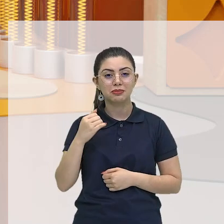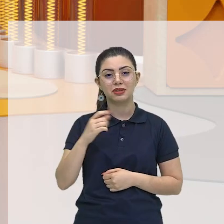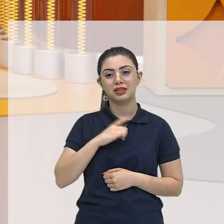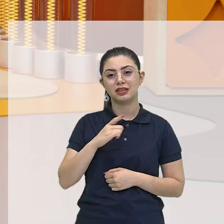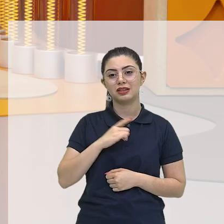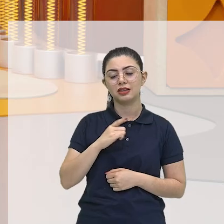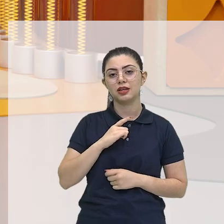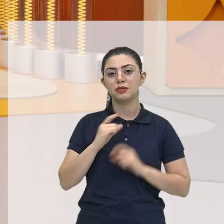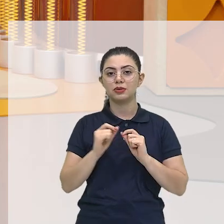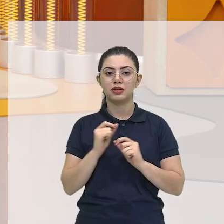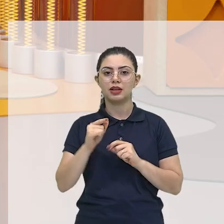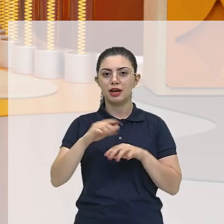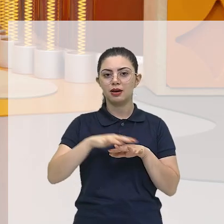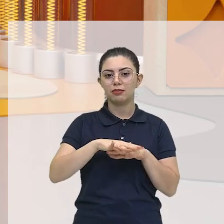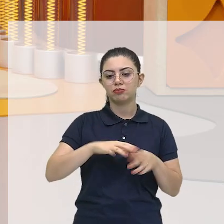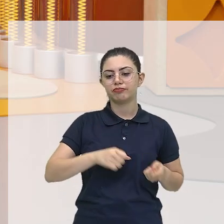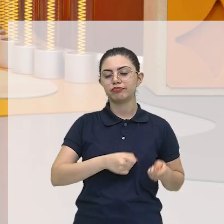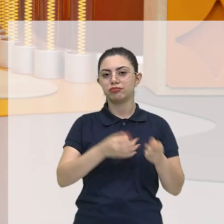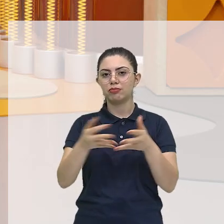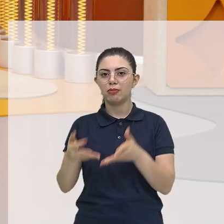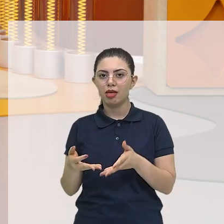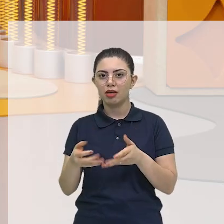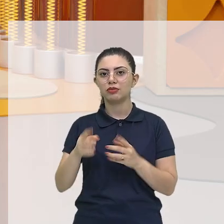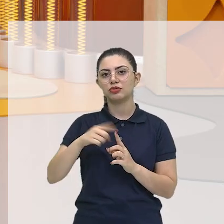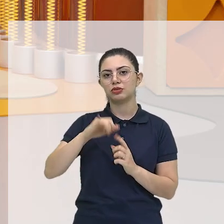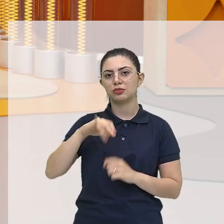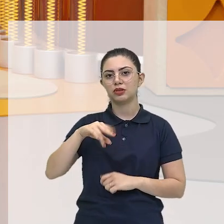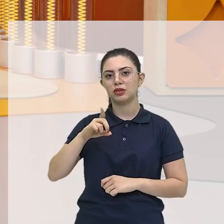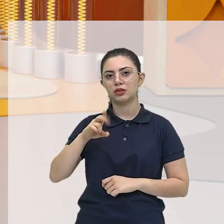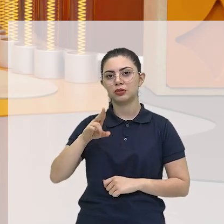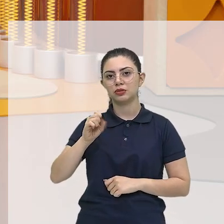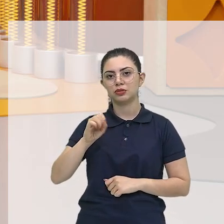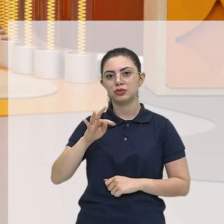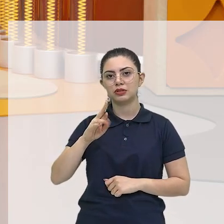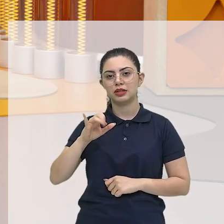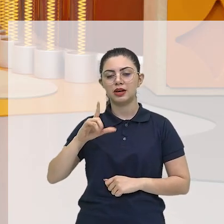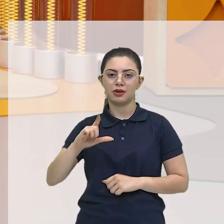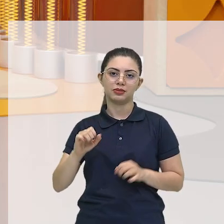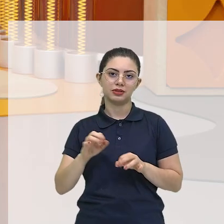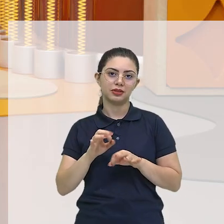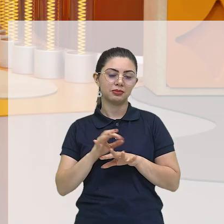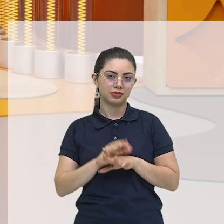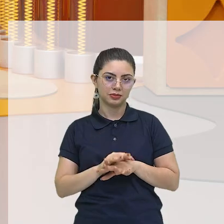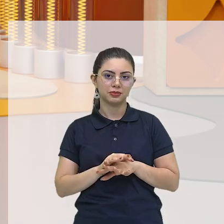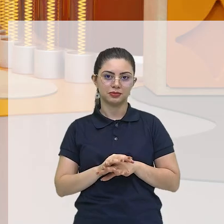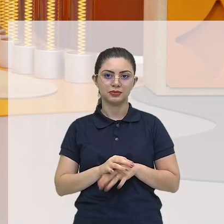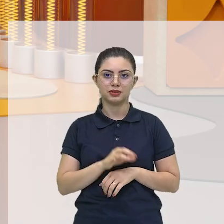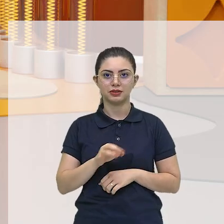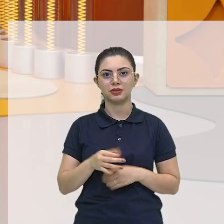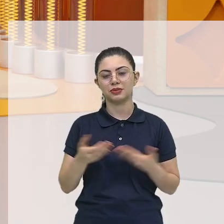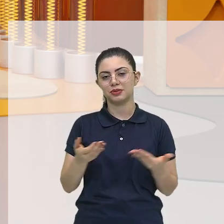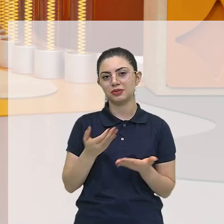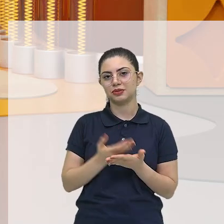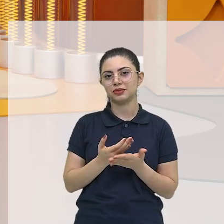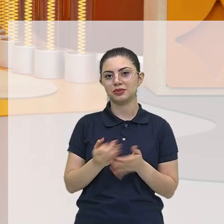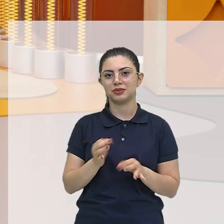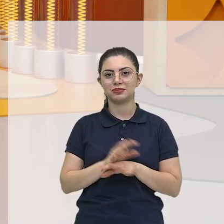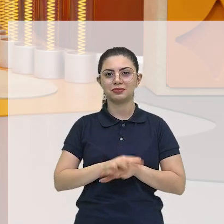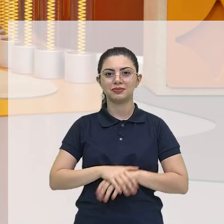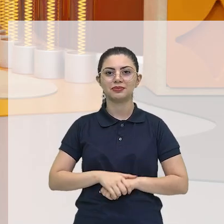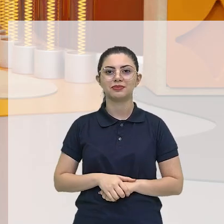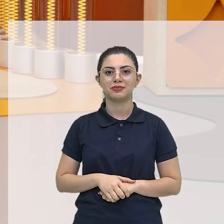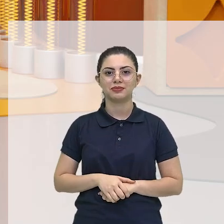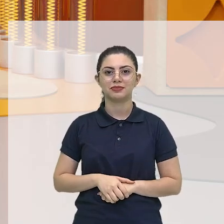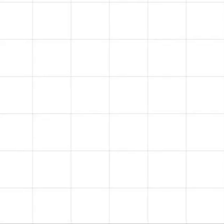com a pesca industrial, tá certo, gente? E assim, a gente finaliza esse momento aí da nossa revisão.